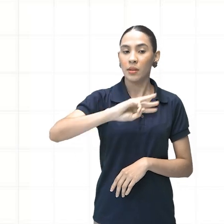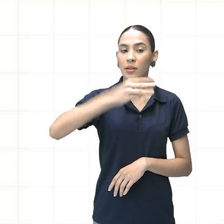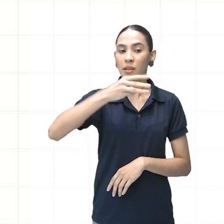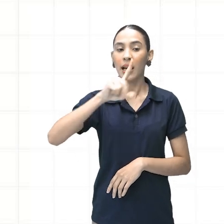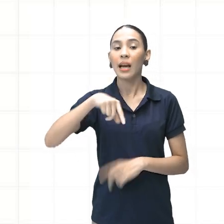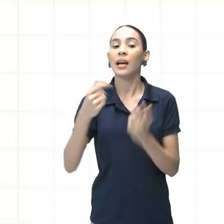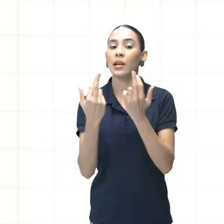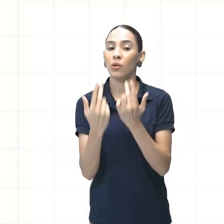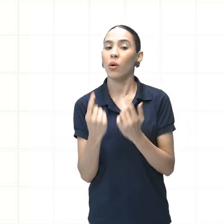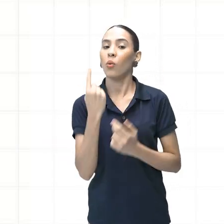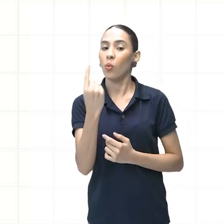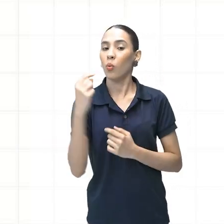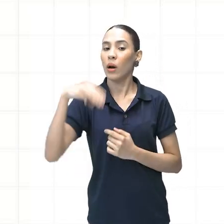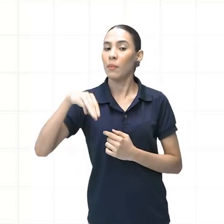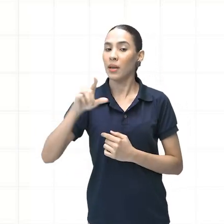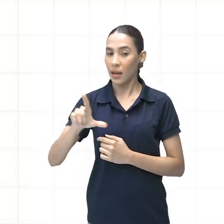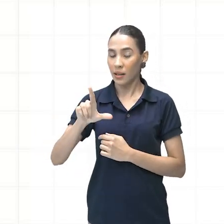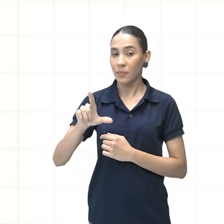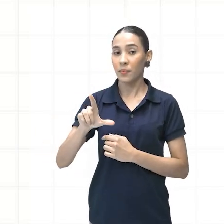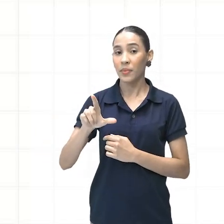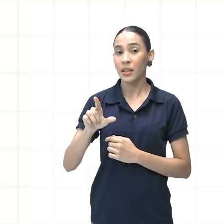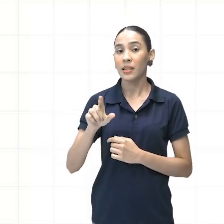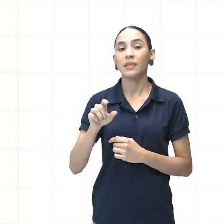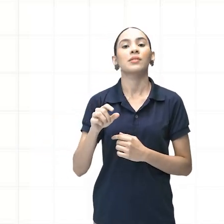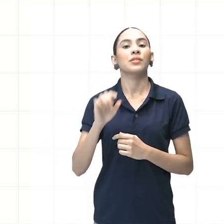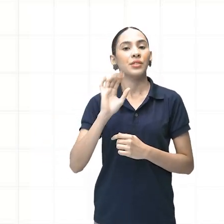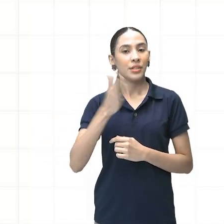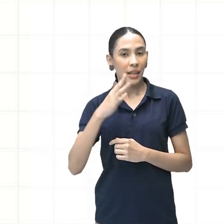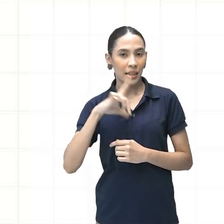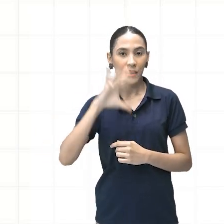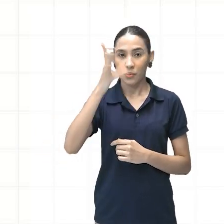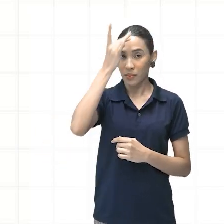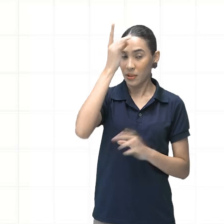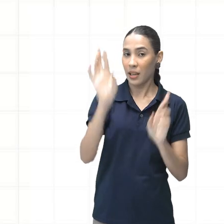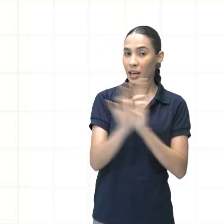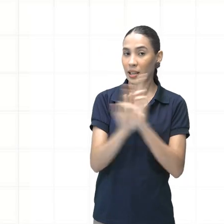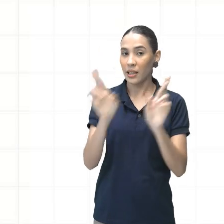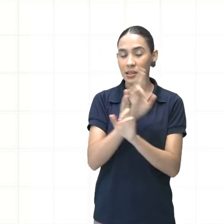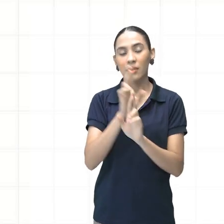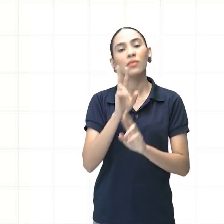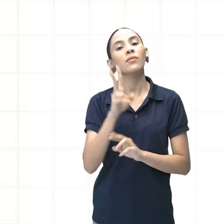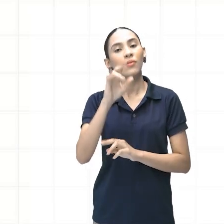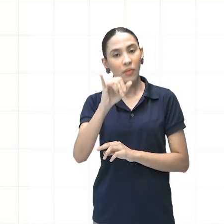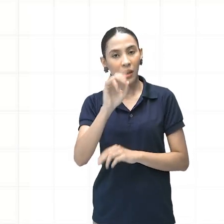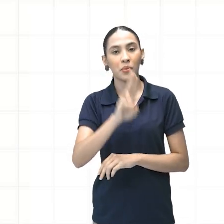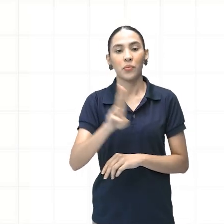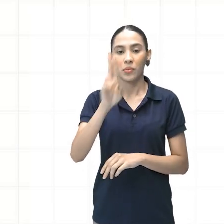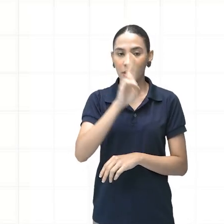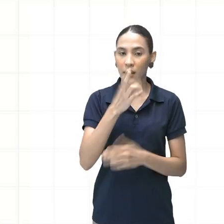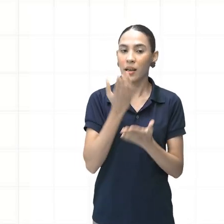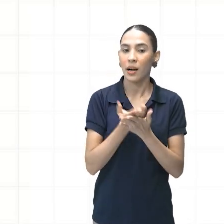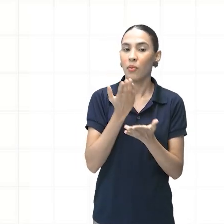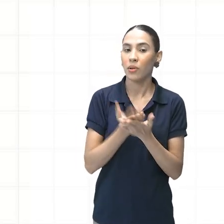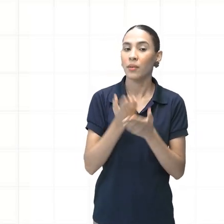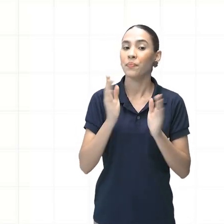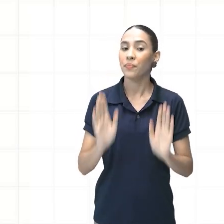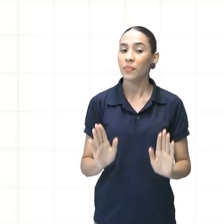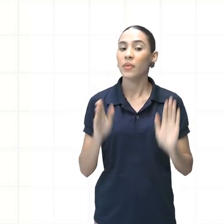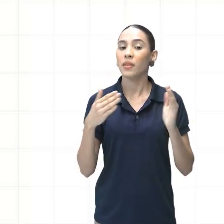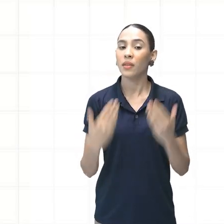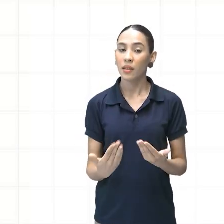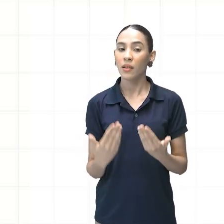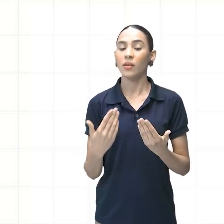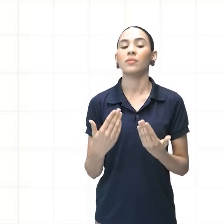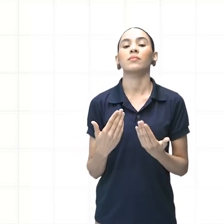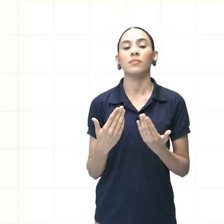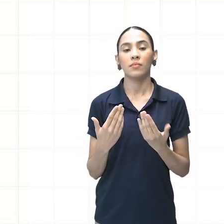igual a 1 mililitro. Tendo essas duas relações, nós vamos usar bastante nessa aula. Então,